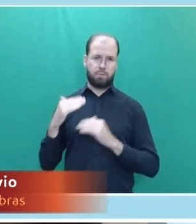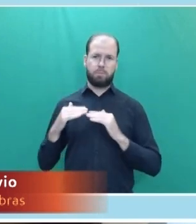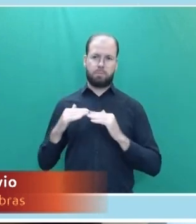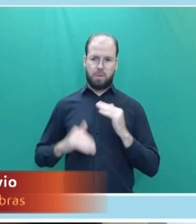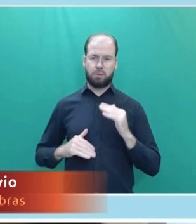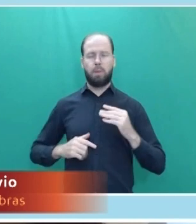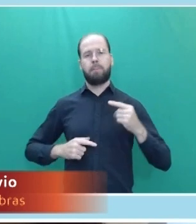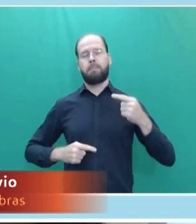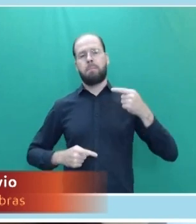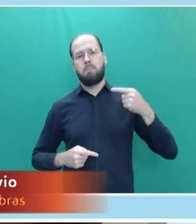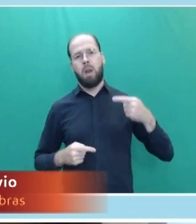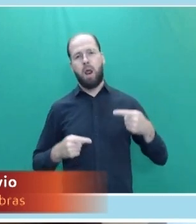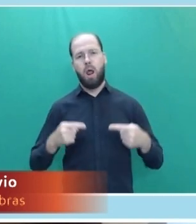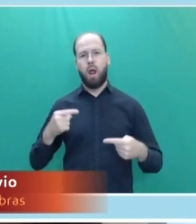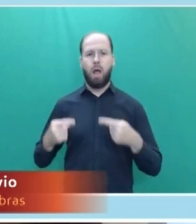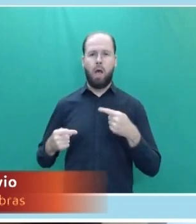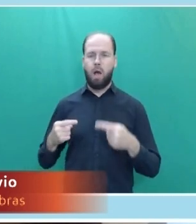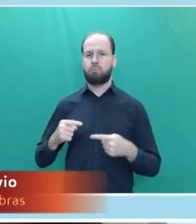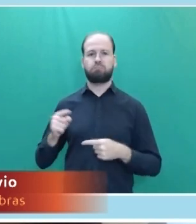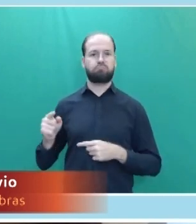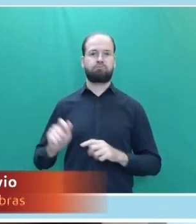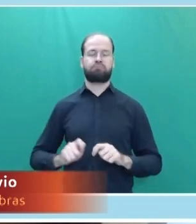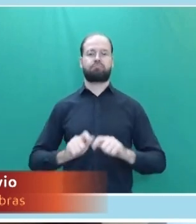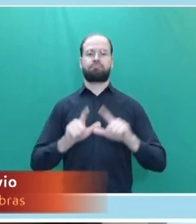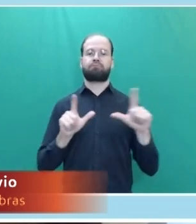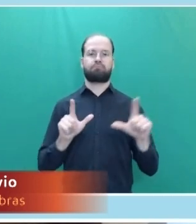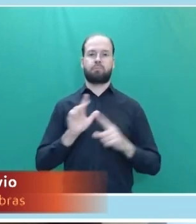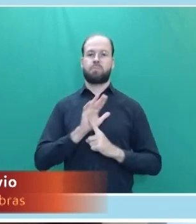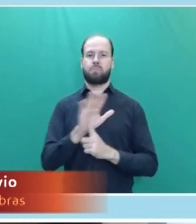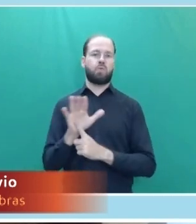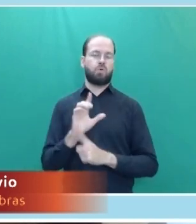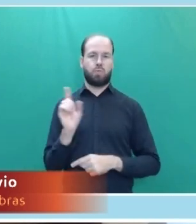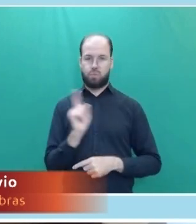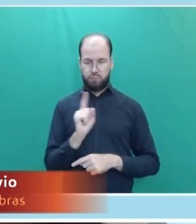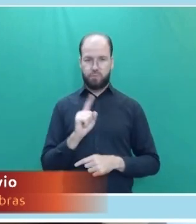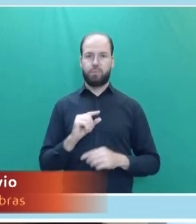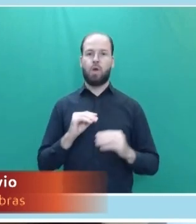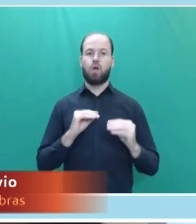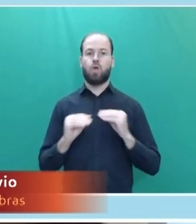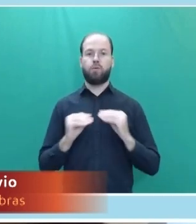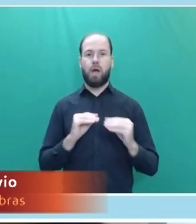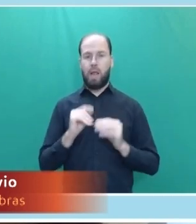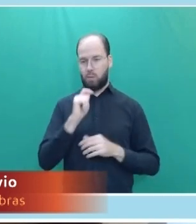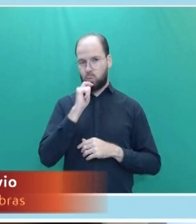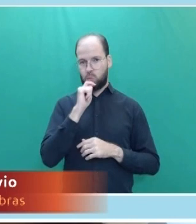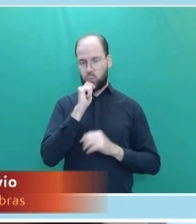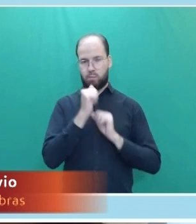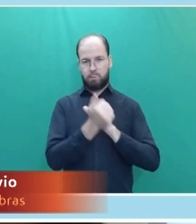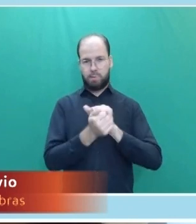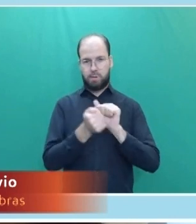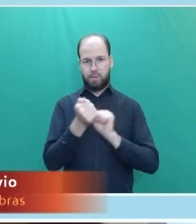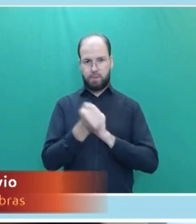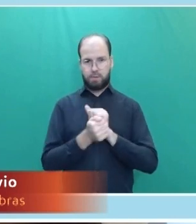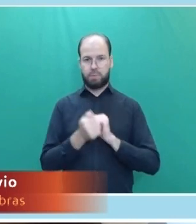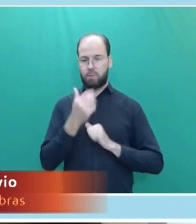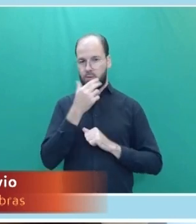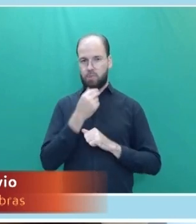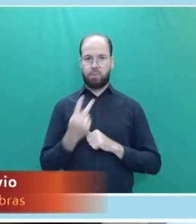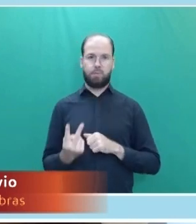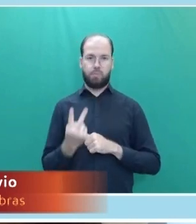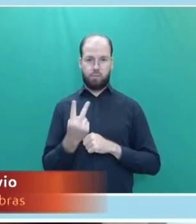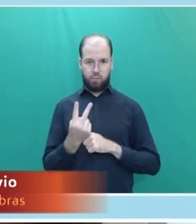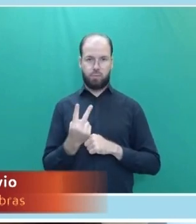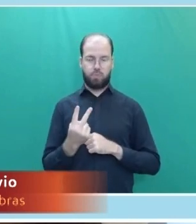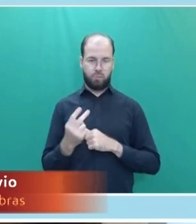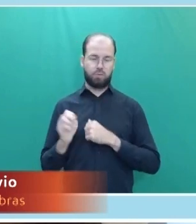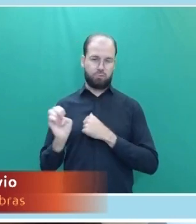tão grande que a cena não foi ao ar, né? Então, essa novela terminou sem o beijo, né? Acho que do casal homoafetivo, né? Eu estou falando de